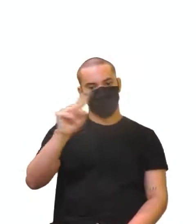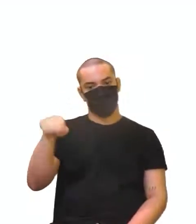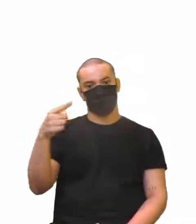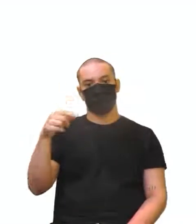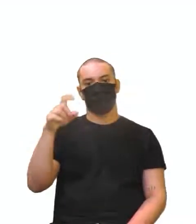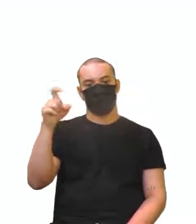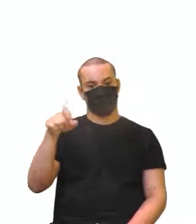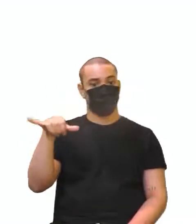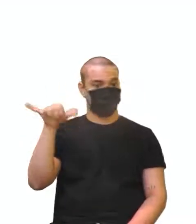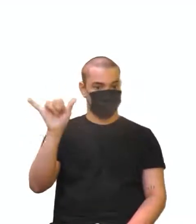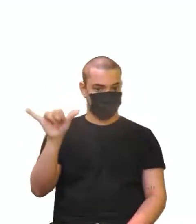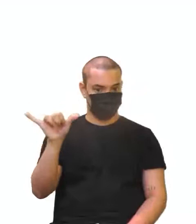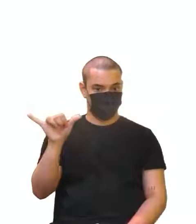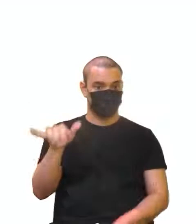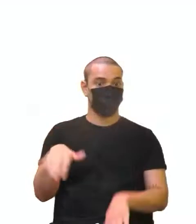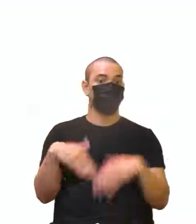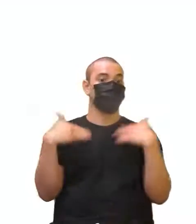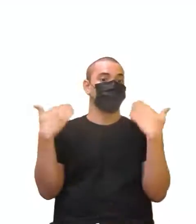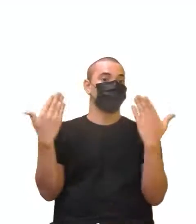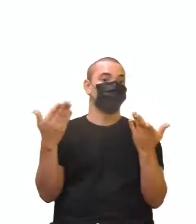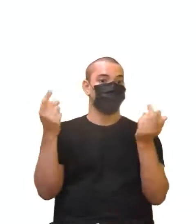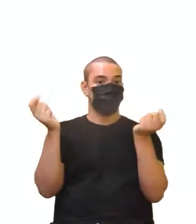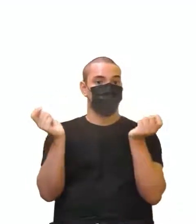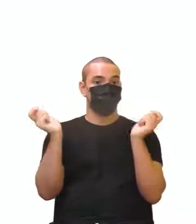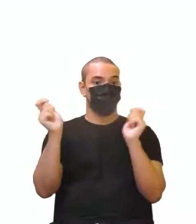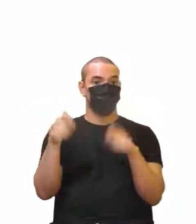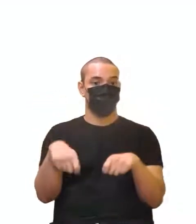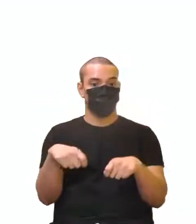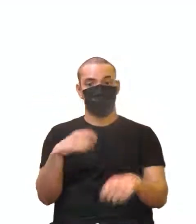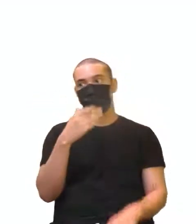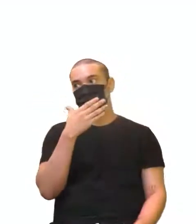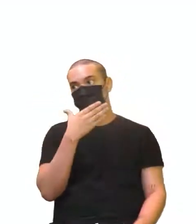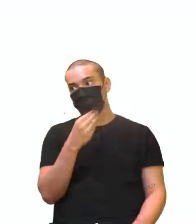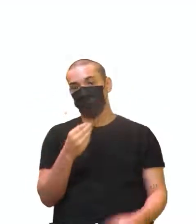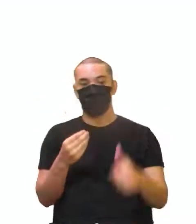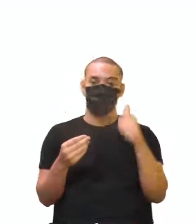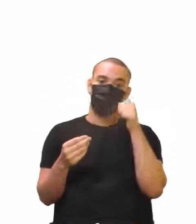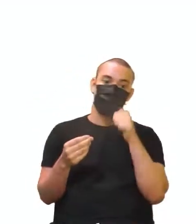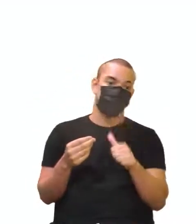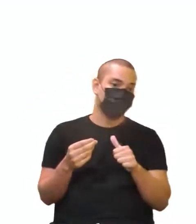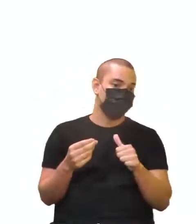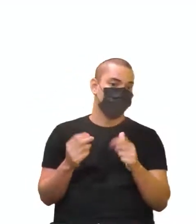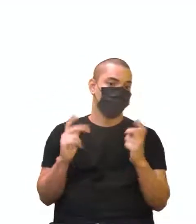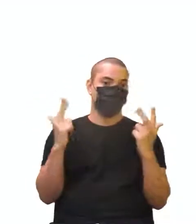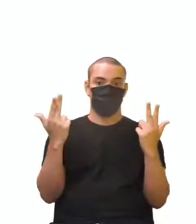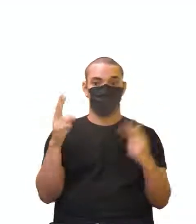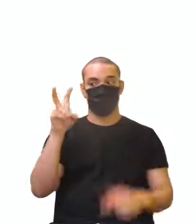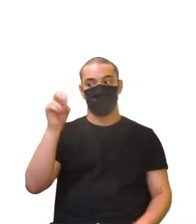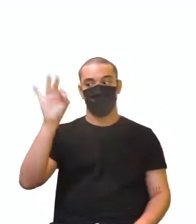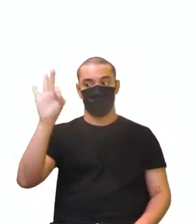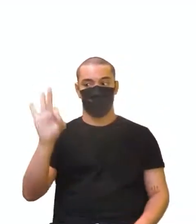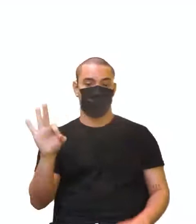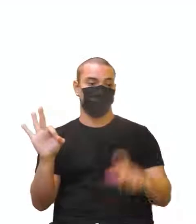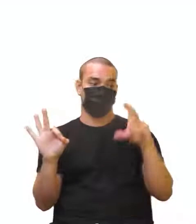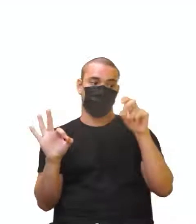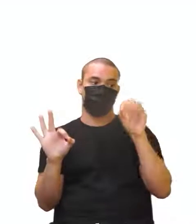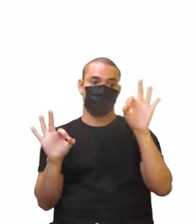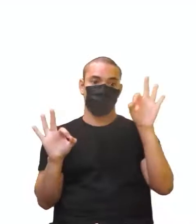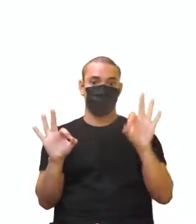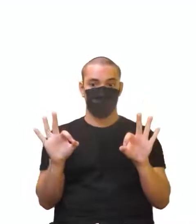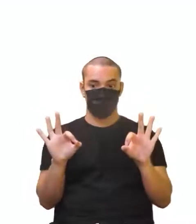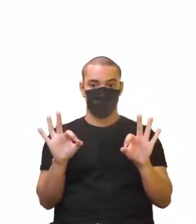XY. Então, a possibilidade de ser homem ou mulher, digamos, vai ser 50%, metade,